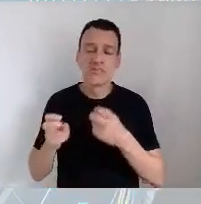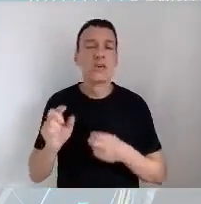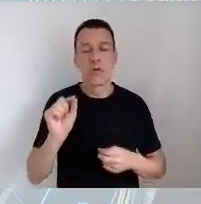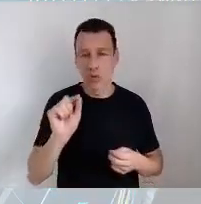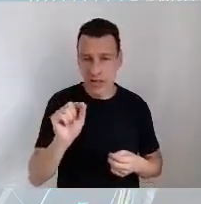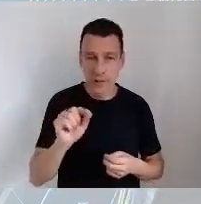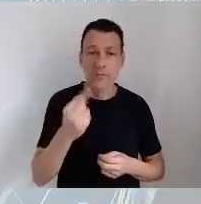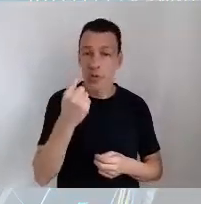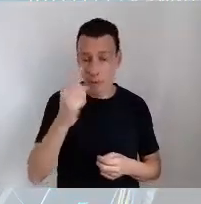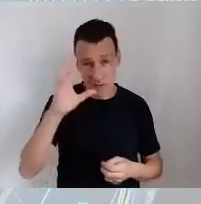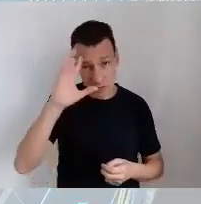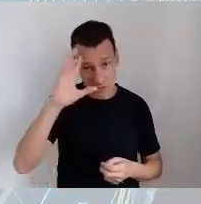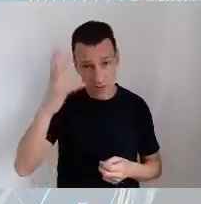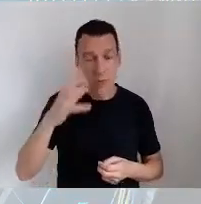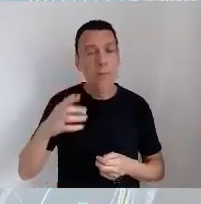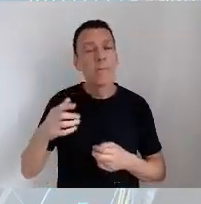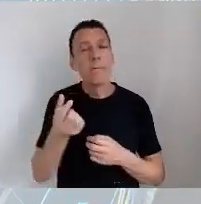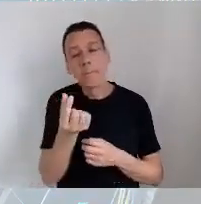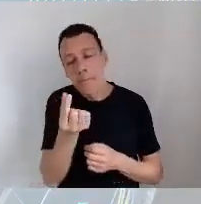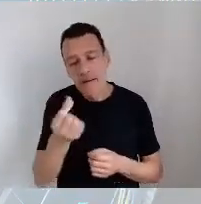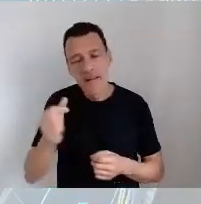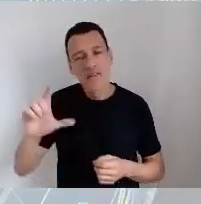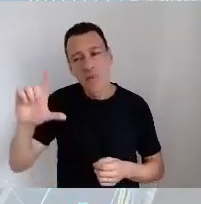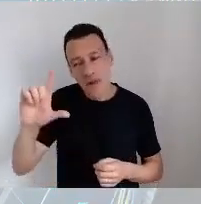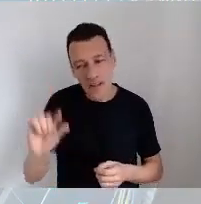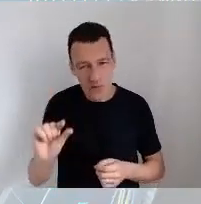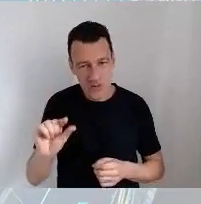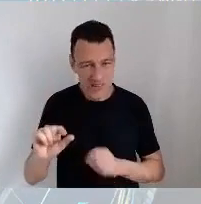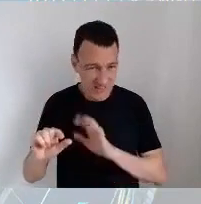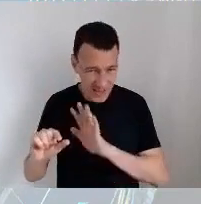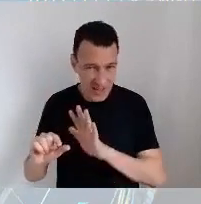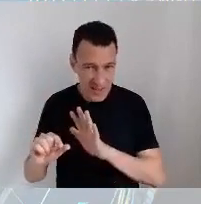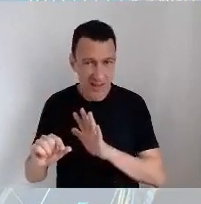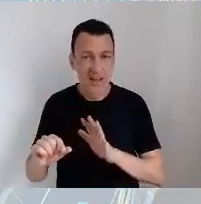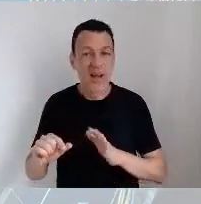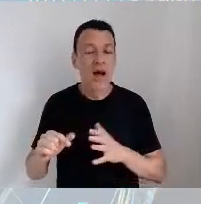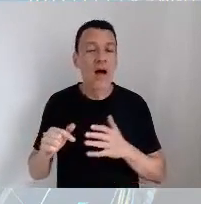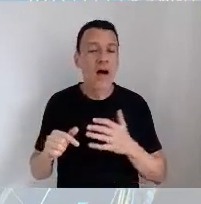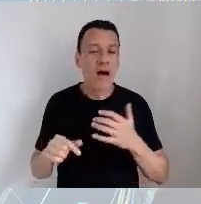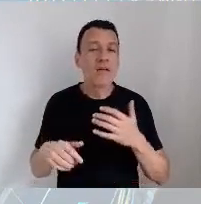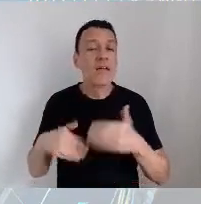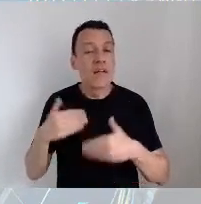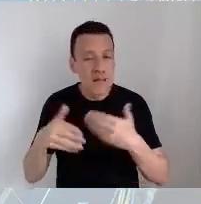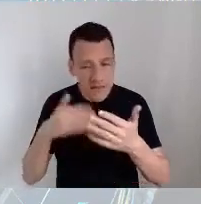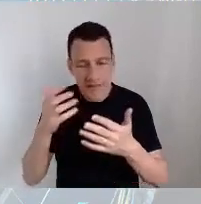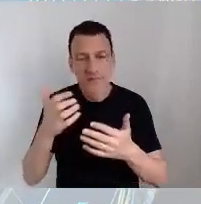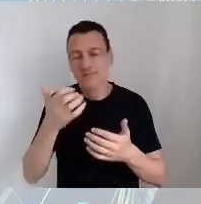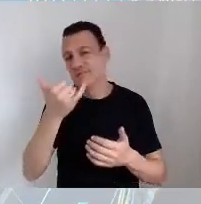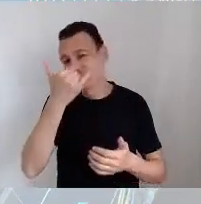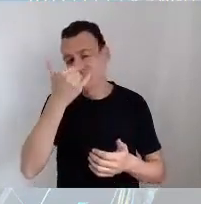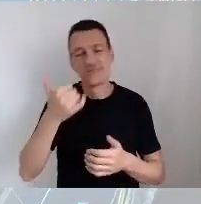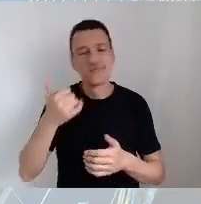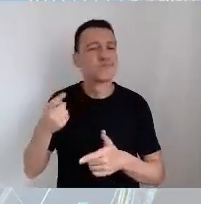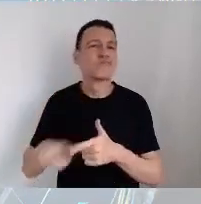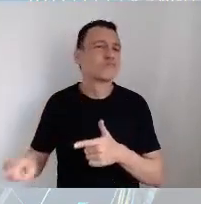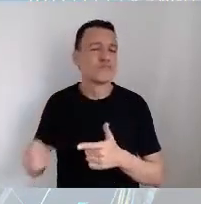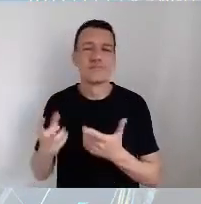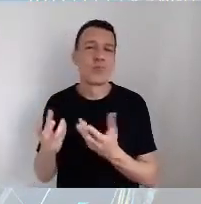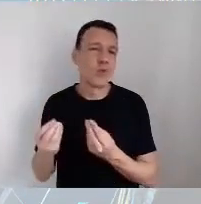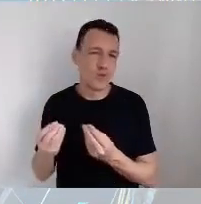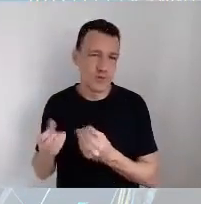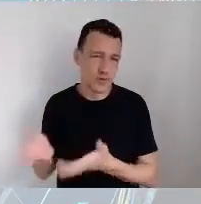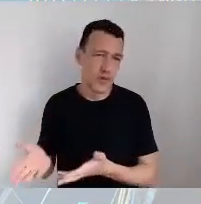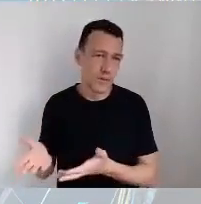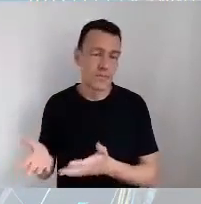com microsserviços é exatamente você ganhar severidade acaba se revelando num grande problema então Eh Quando nós vamos